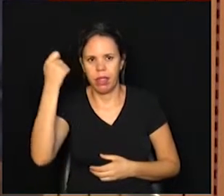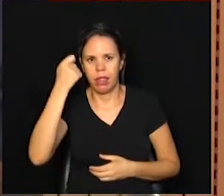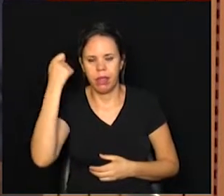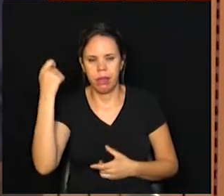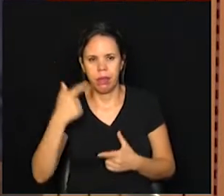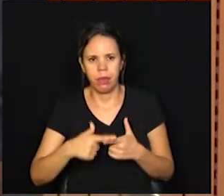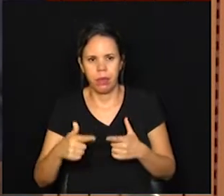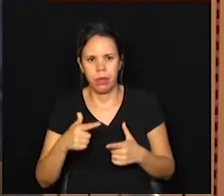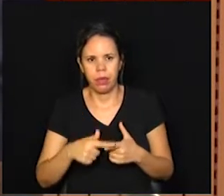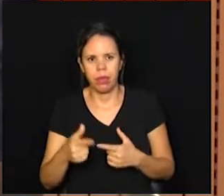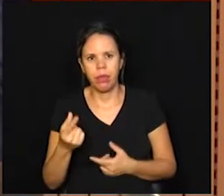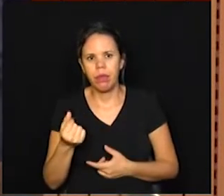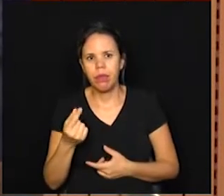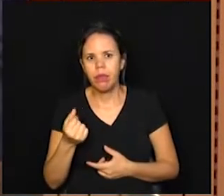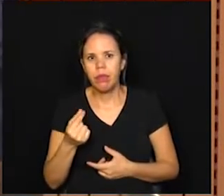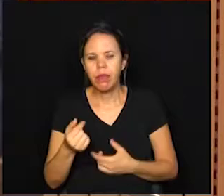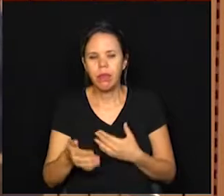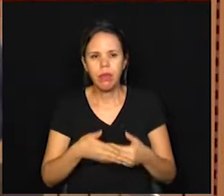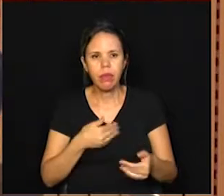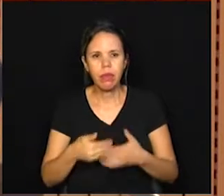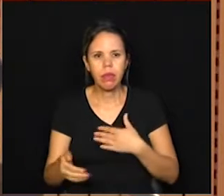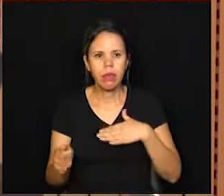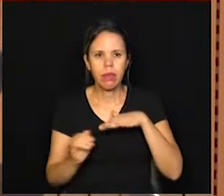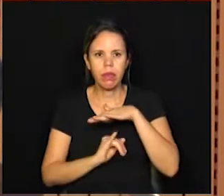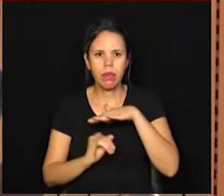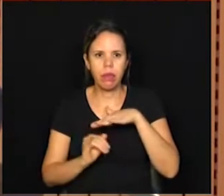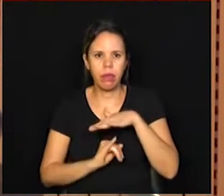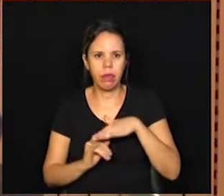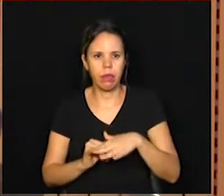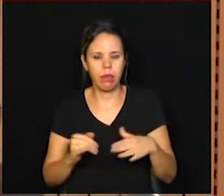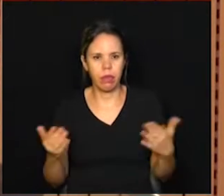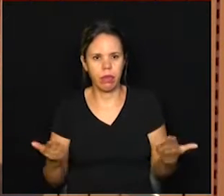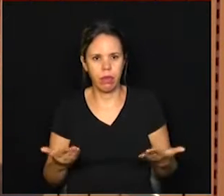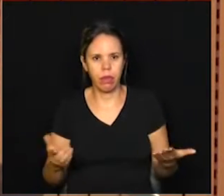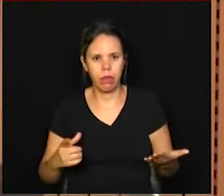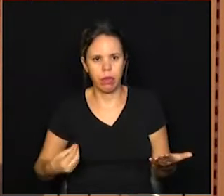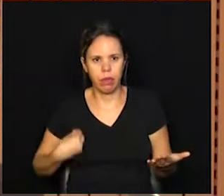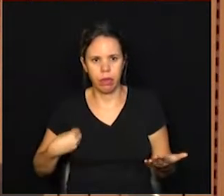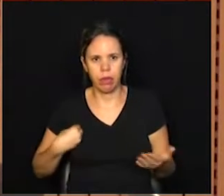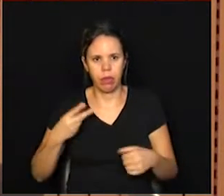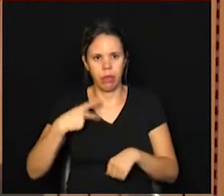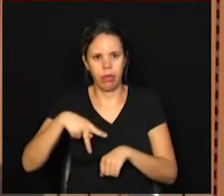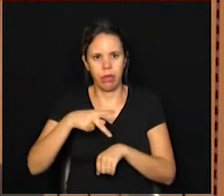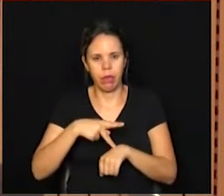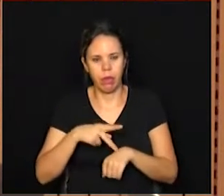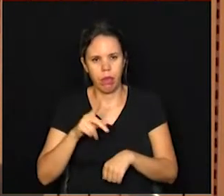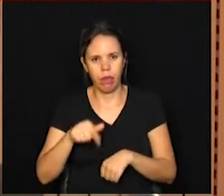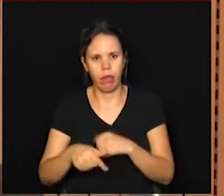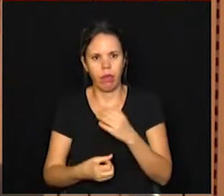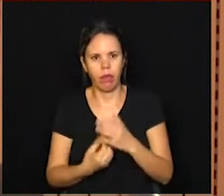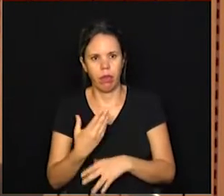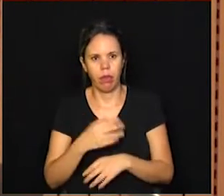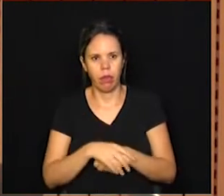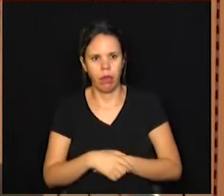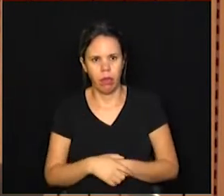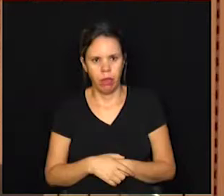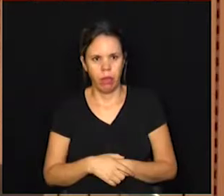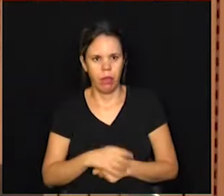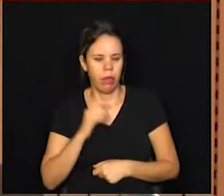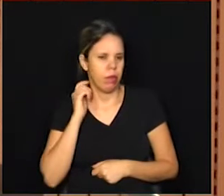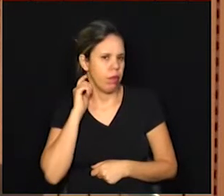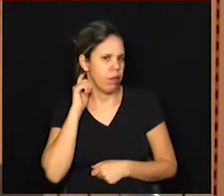situações financeiras para qualquer das instituições hoje existentes no país. E isso aconteceu lá